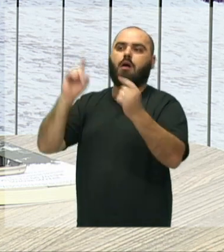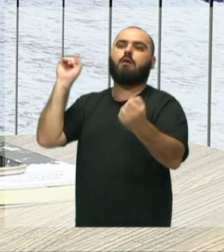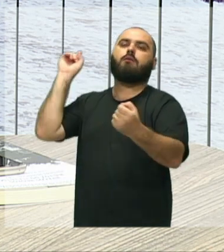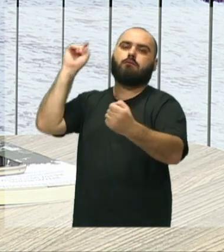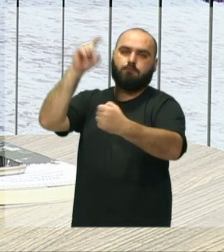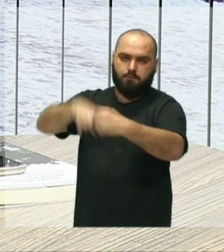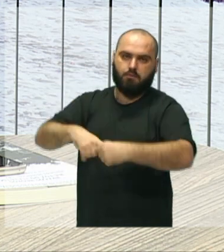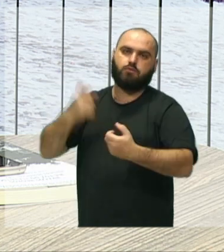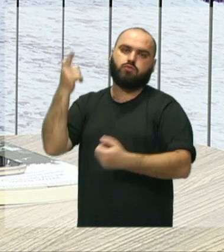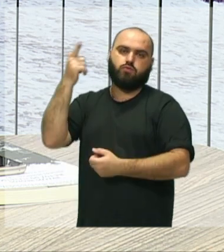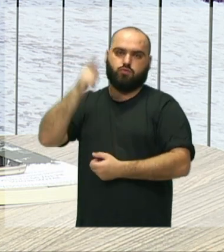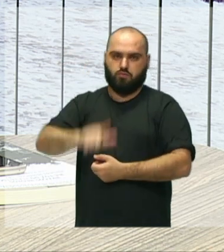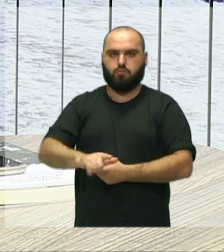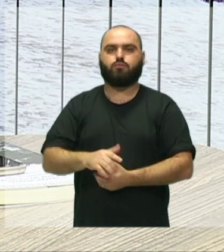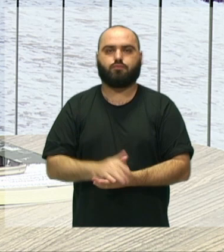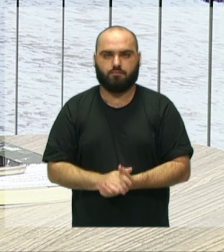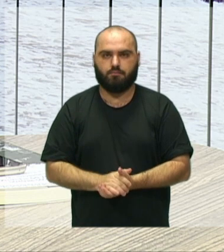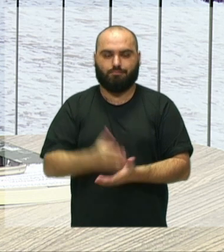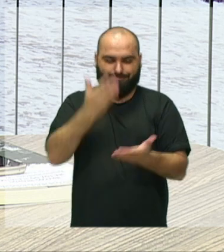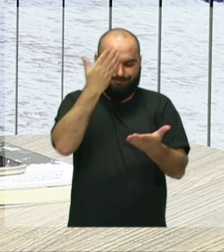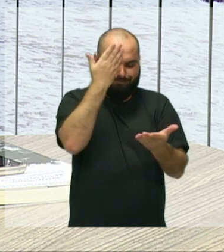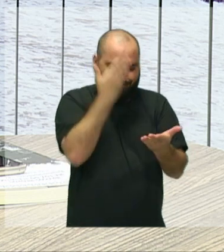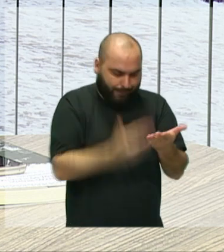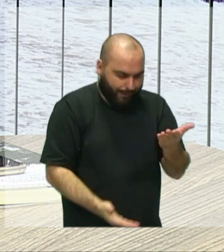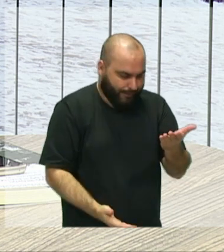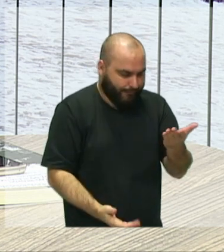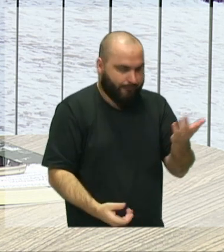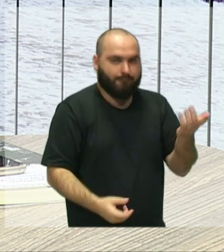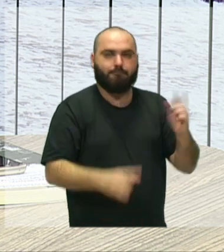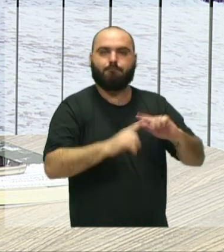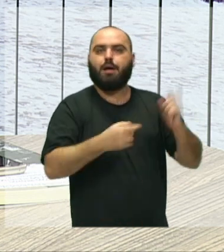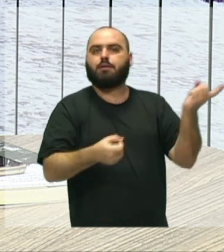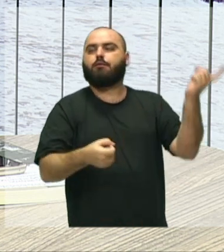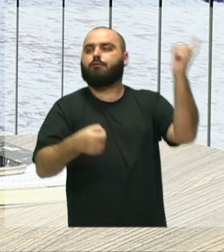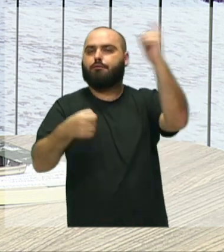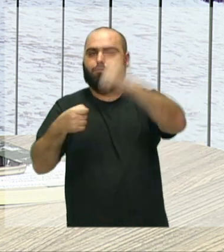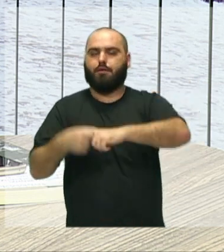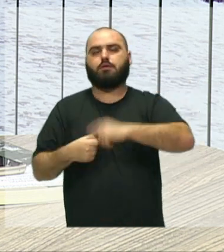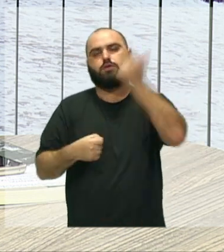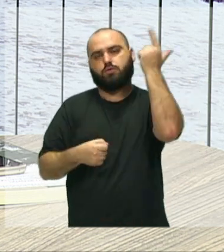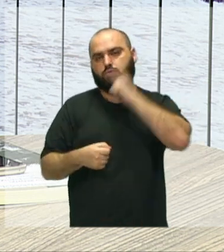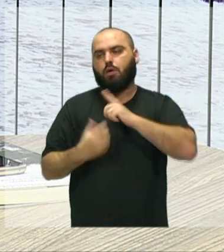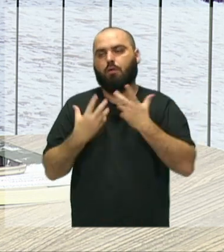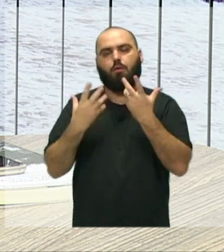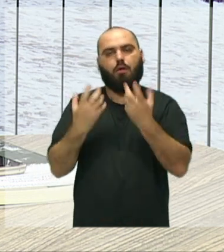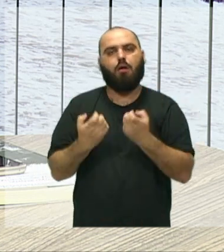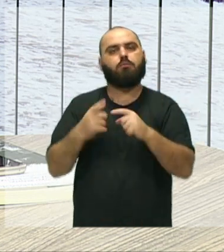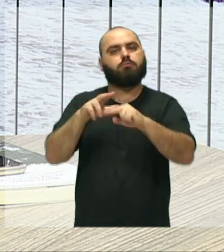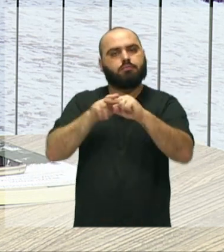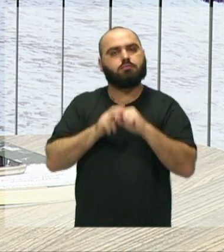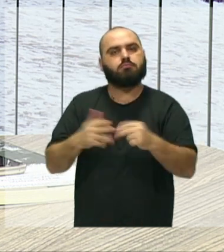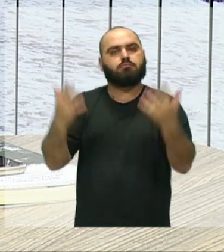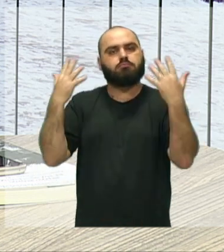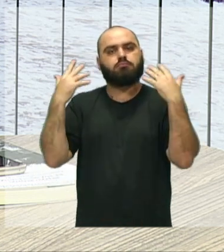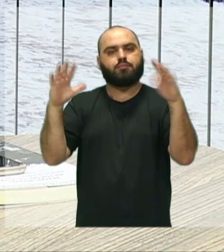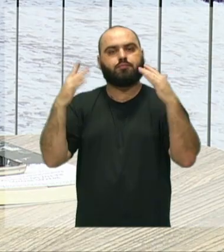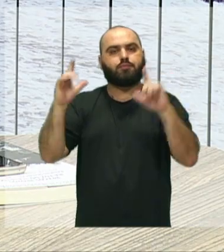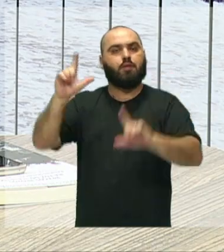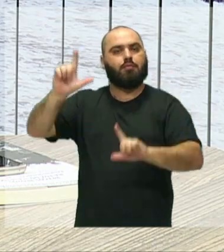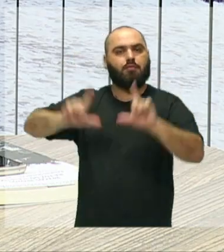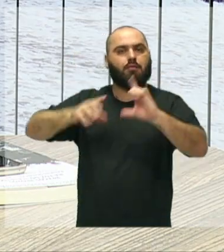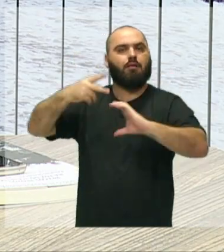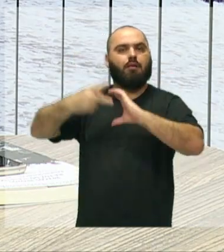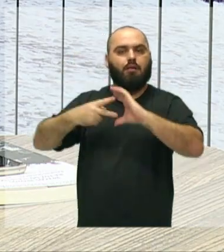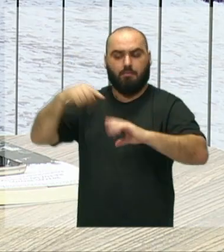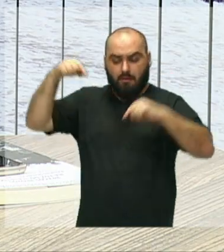caminhada. Foi retrocesso, mas nós nunca paramos. E aí a gente parabeniza também, inclusive, a TV Câmara, porque